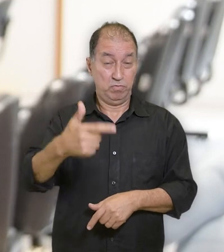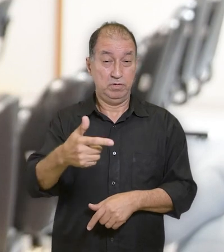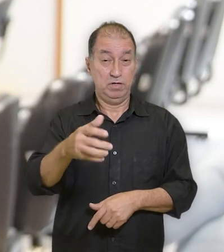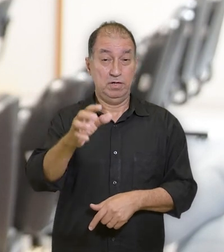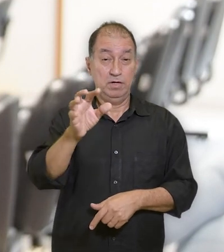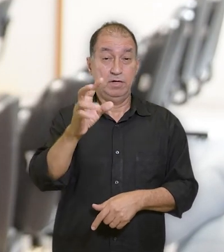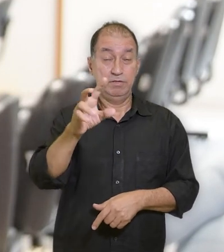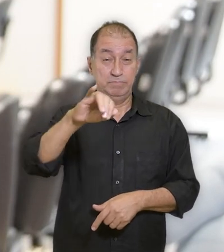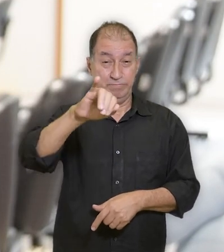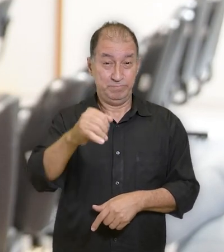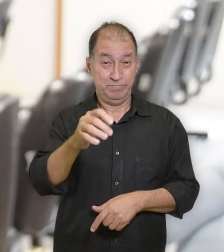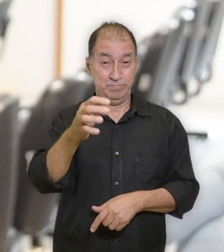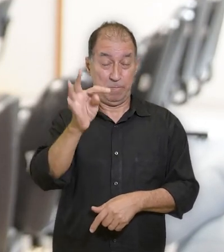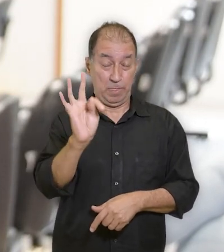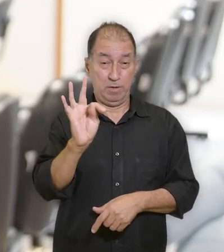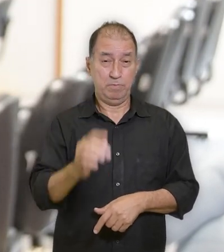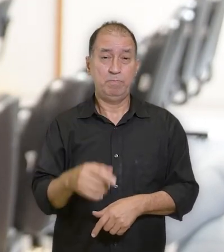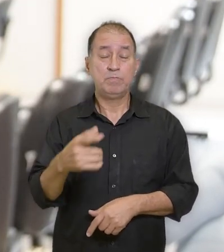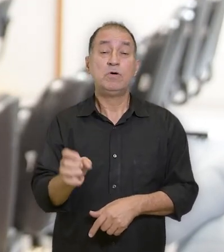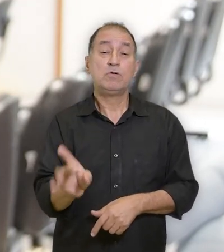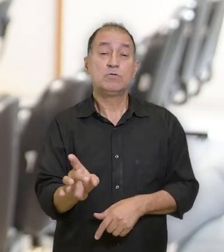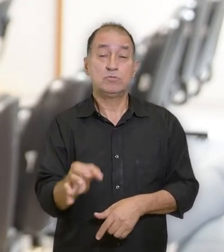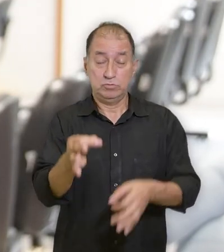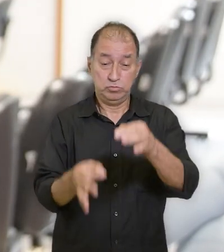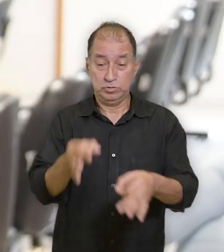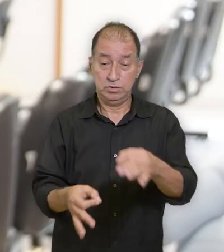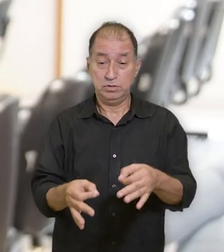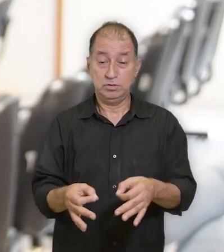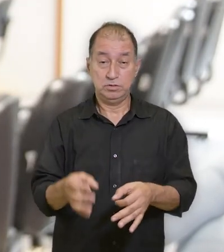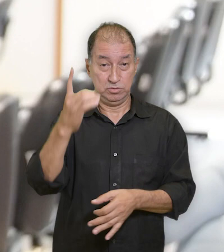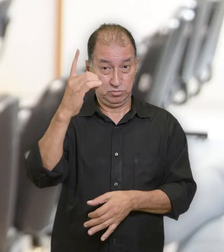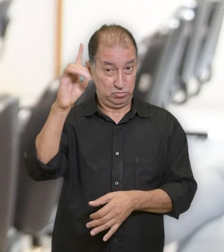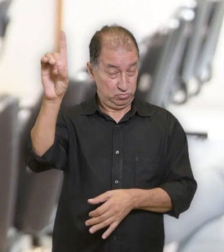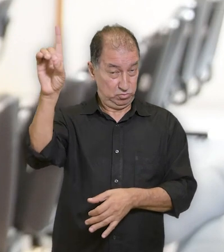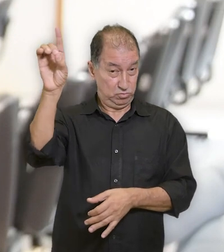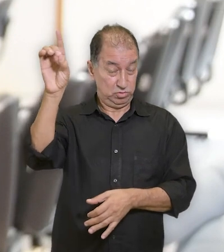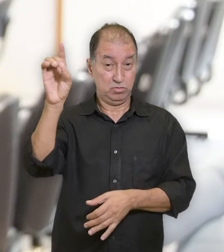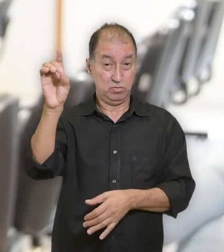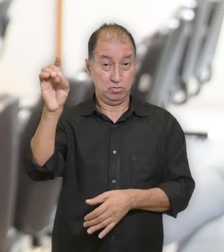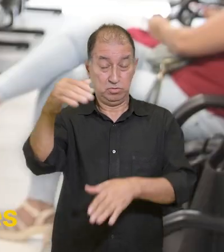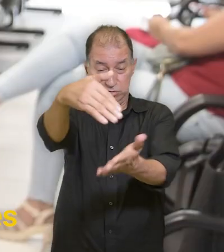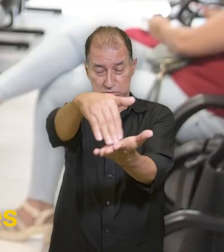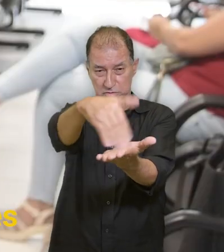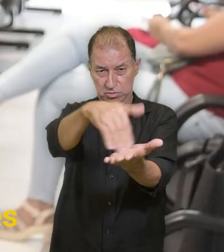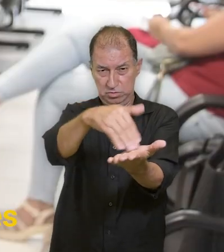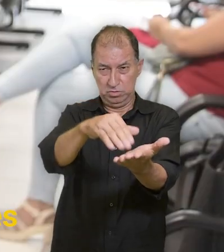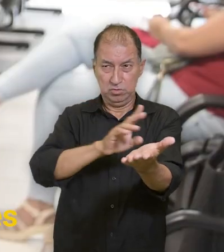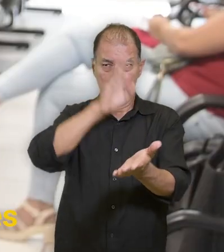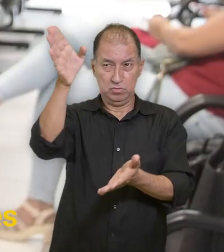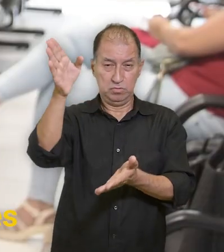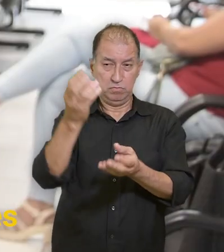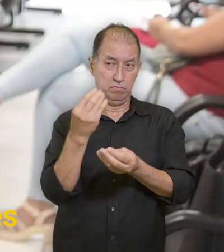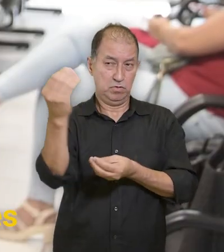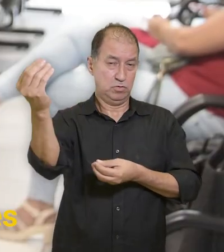posso estar lá, mas eu não quero ter despesa nenhuma, eu só dou o juiz e o diretor de secretaria. Aí nós